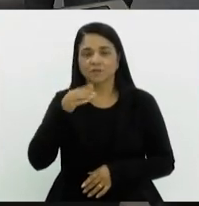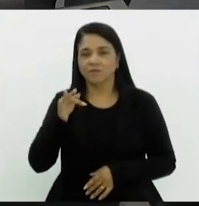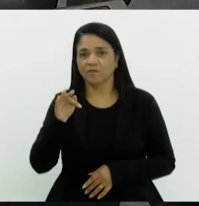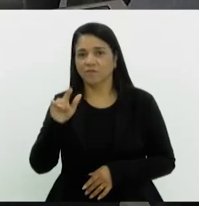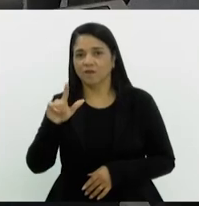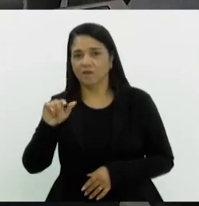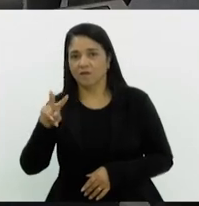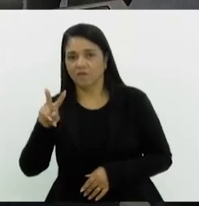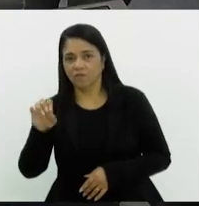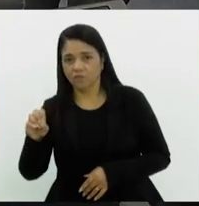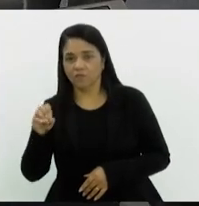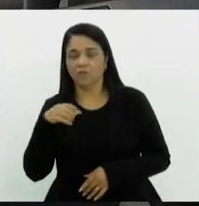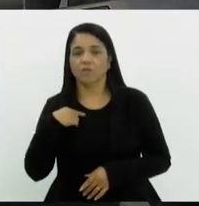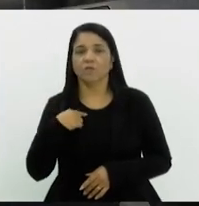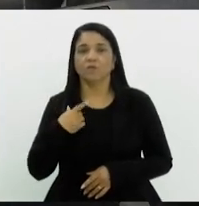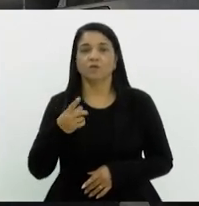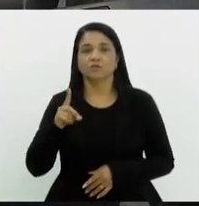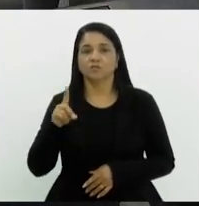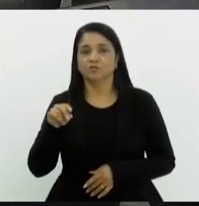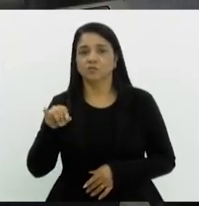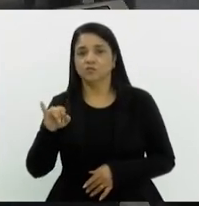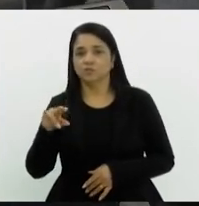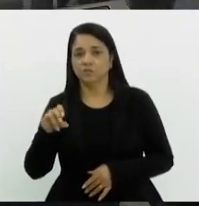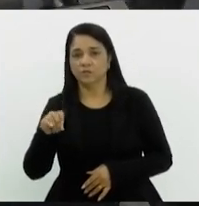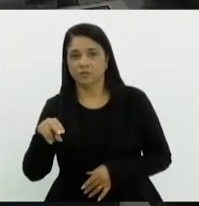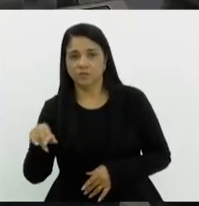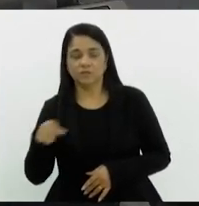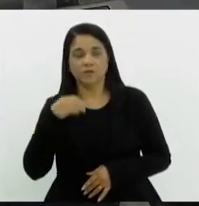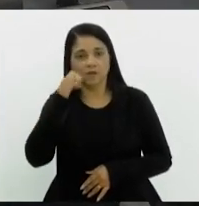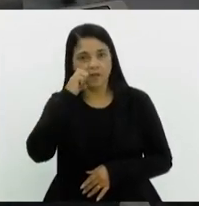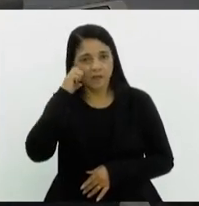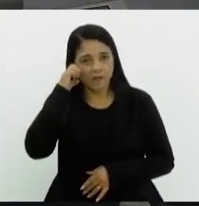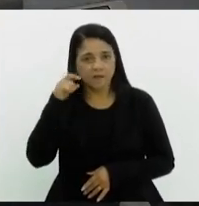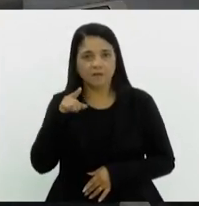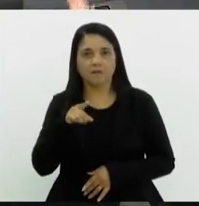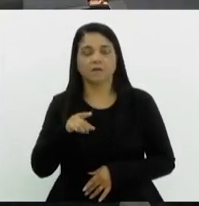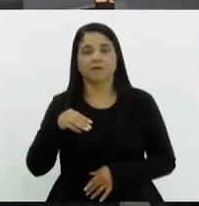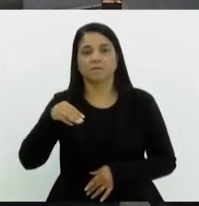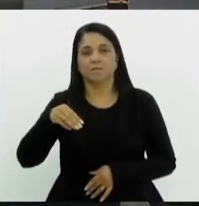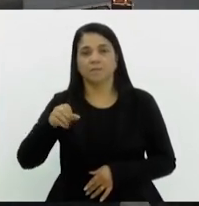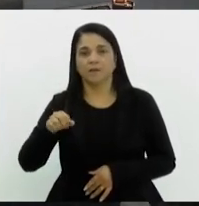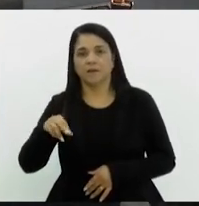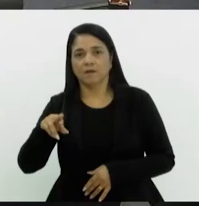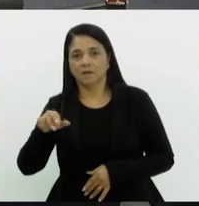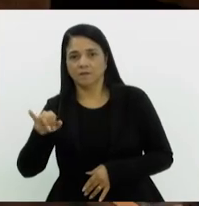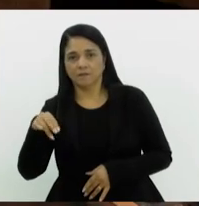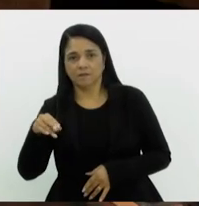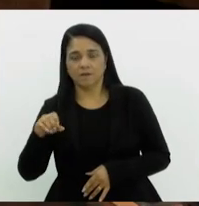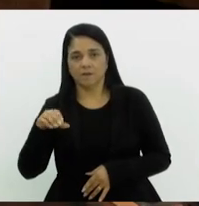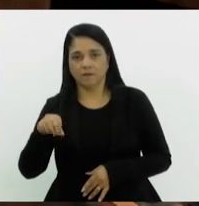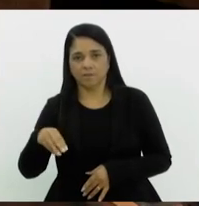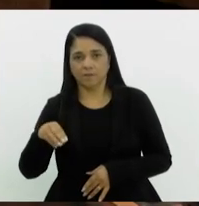Flávio, vou desse lado para Dionísio Lins, deputada Élica, deputada Marina do MST, deputada Renata.